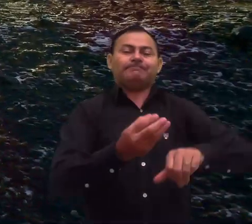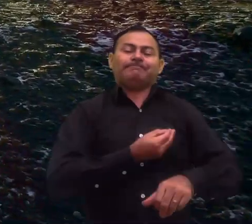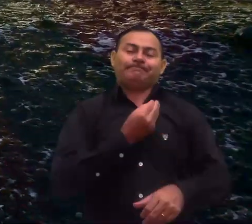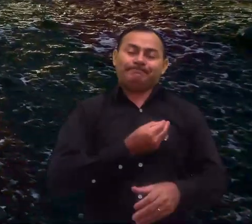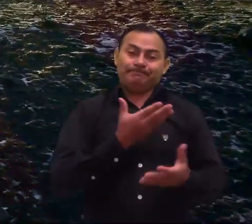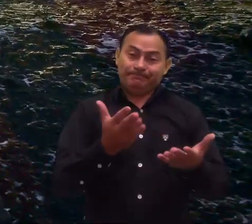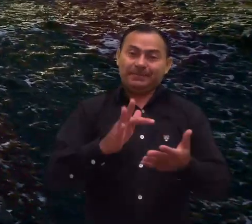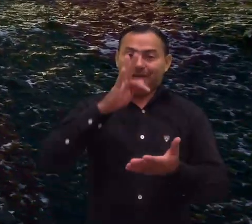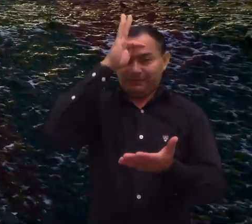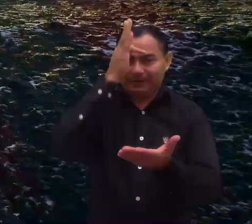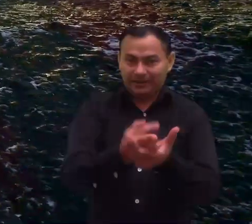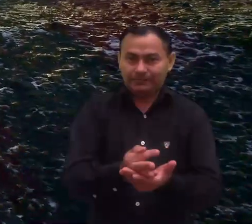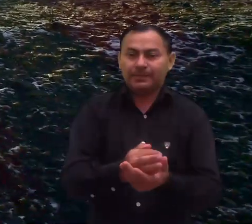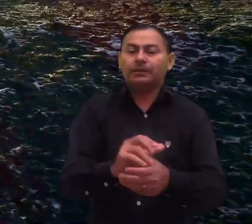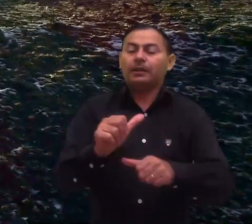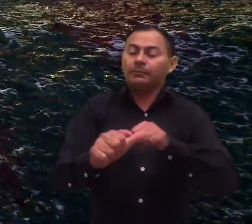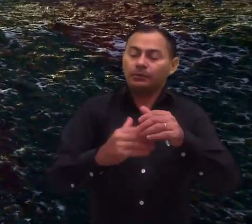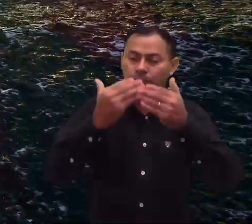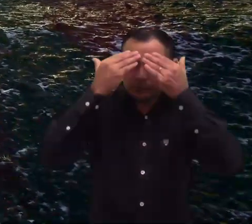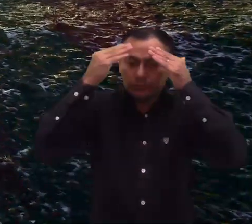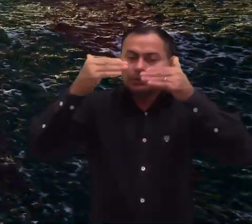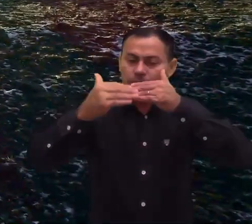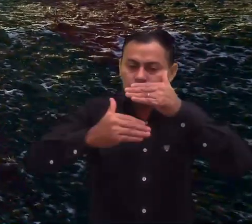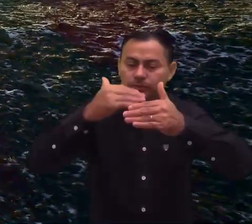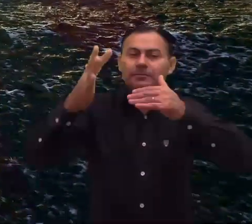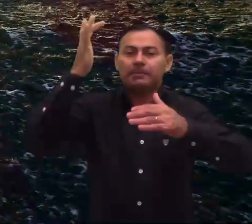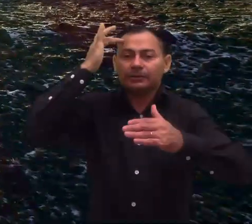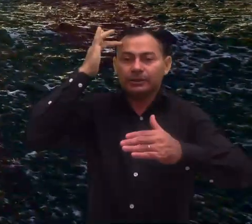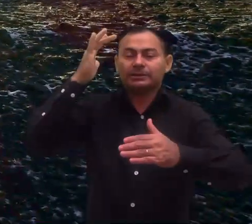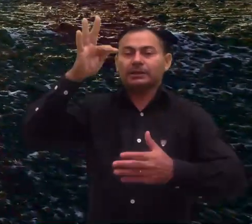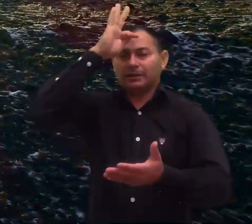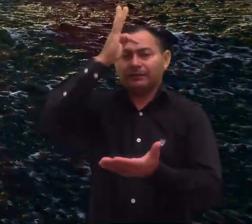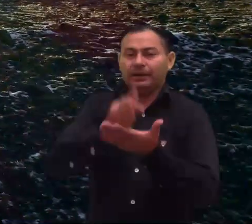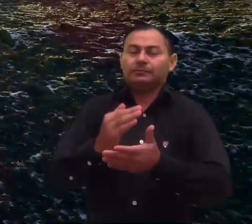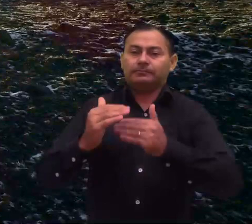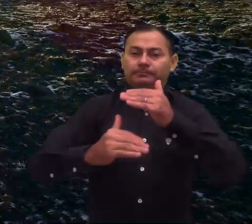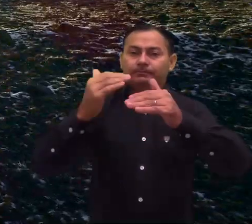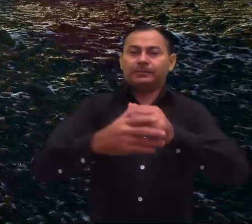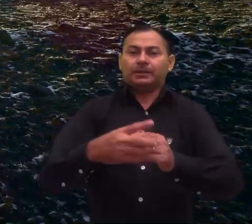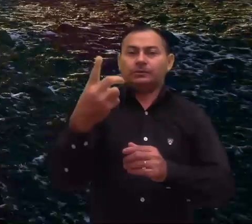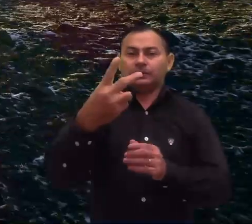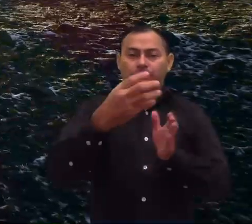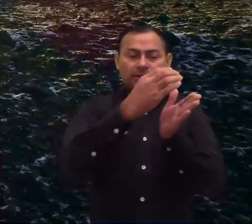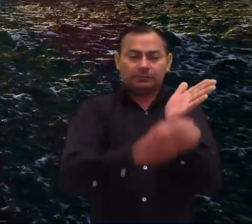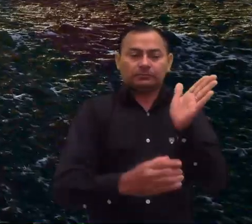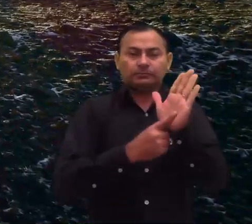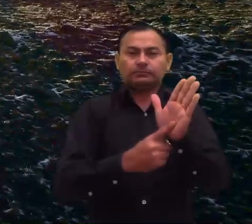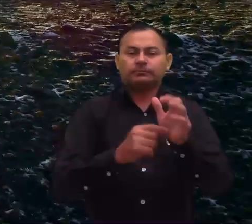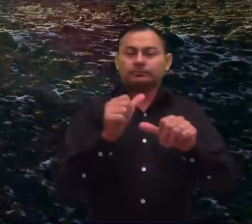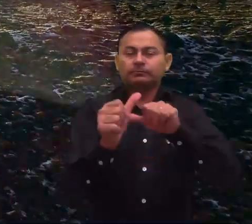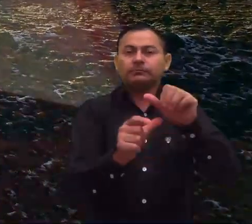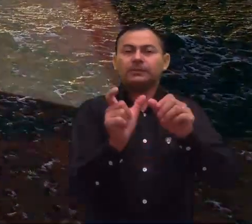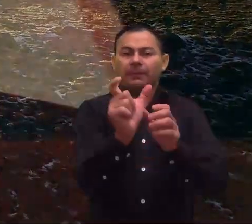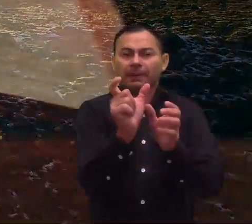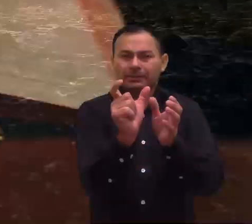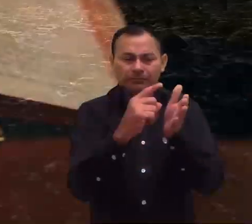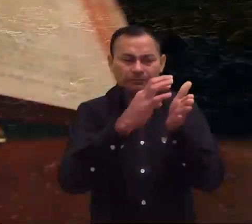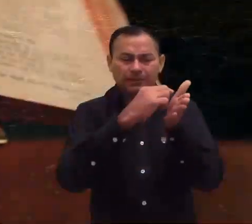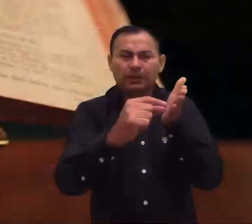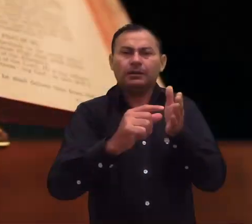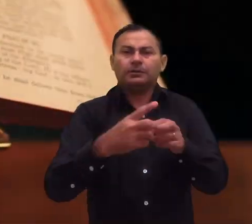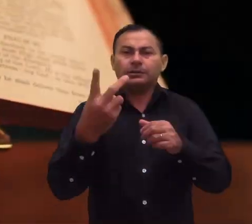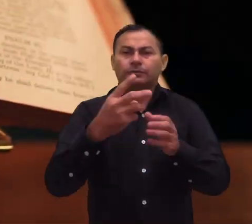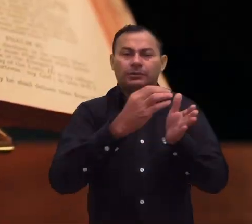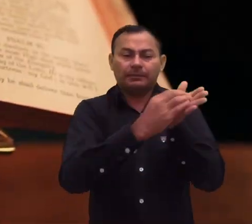até que passam por ele. Depois disso vem a fase de crescer e se desenvolver. O segundo capítulo traz uma